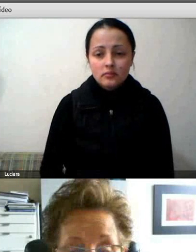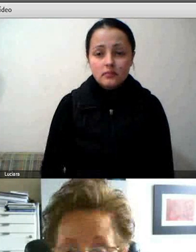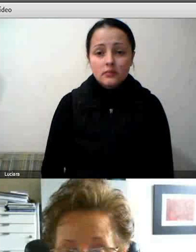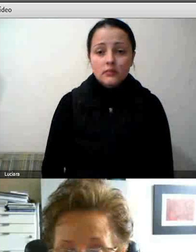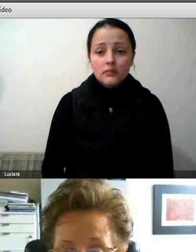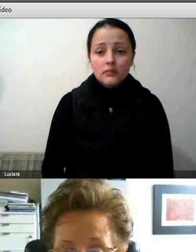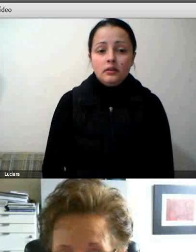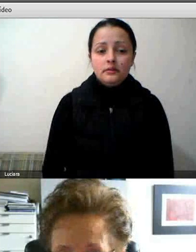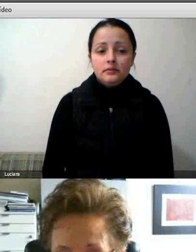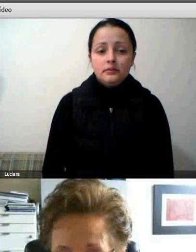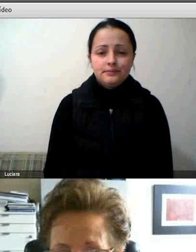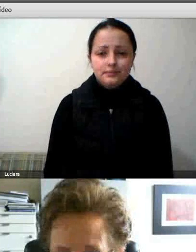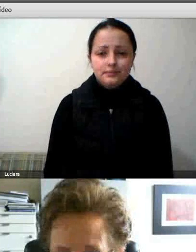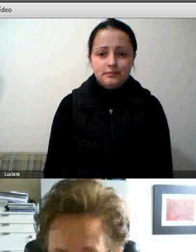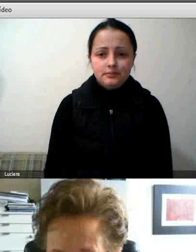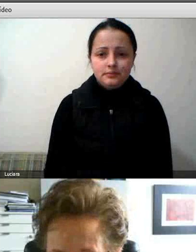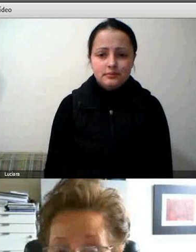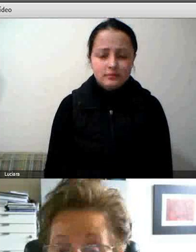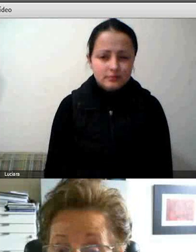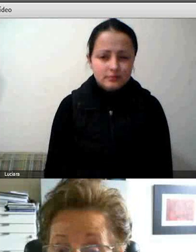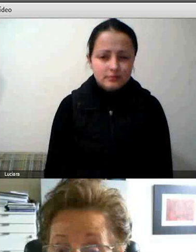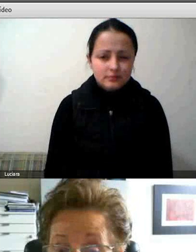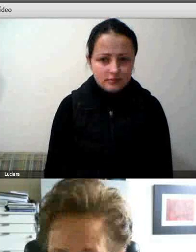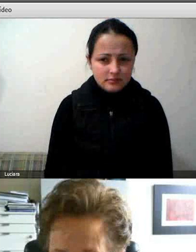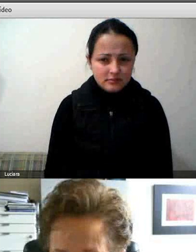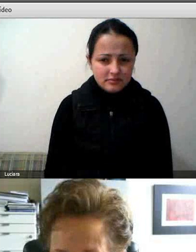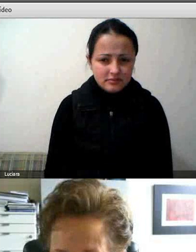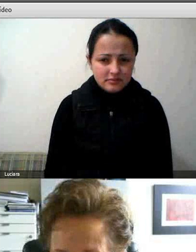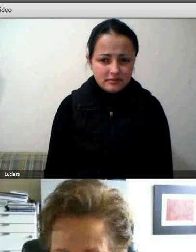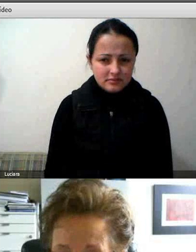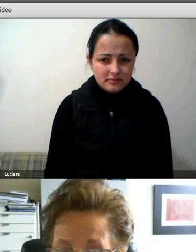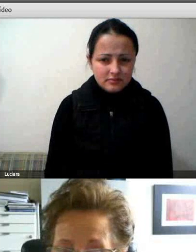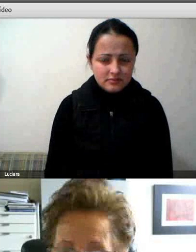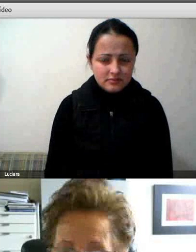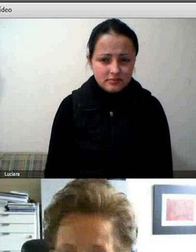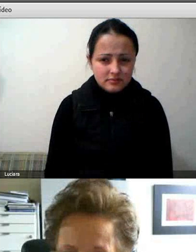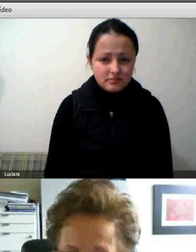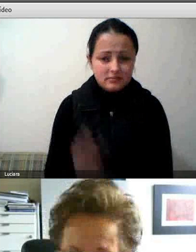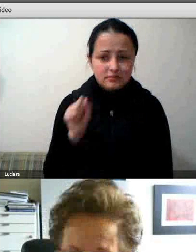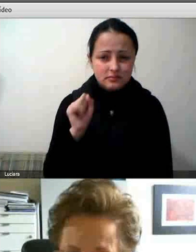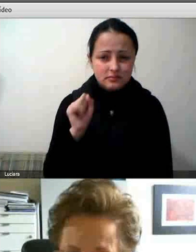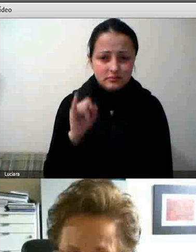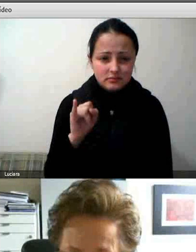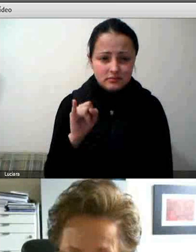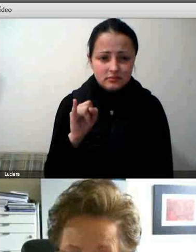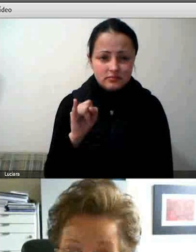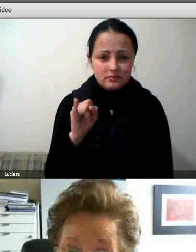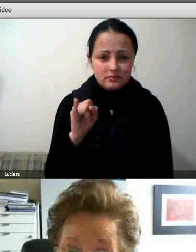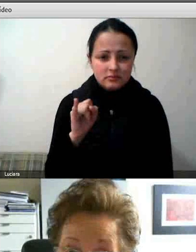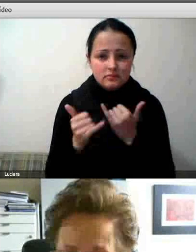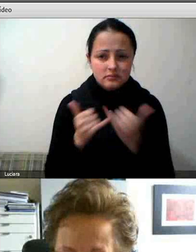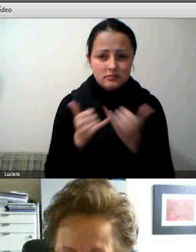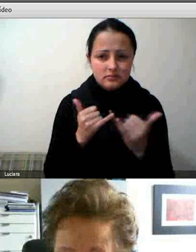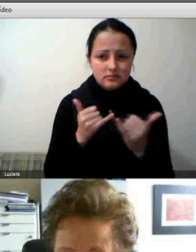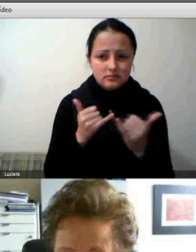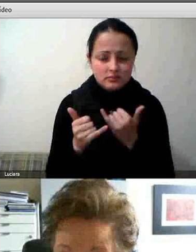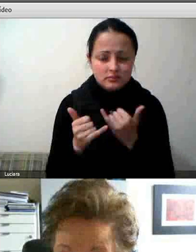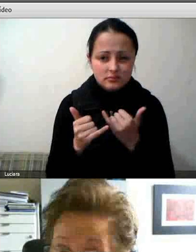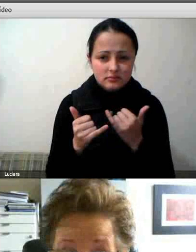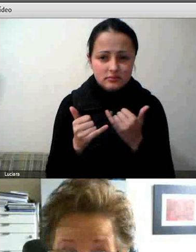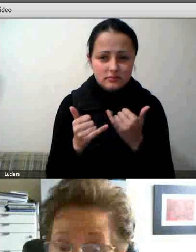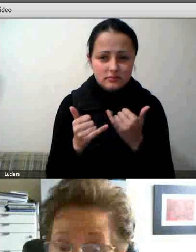professores não usam, não consultam. Então agora chegou o momento que eles estão acessíveis